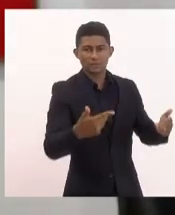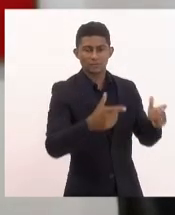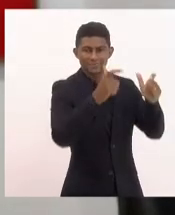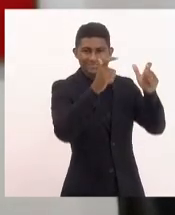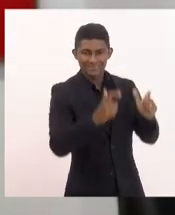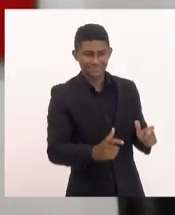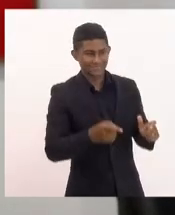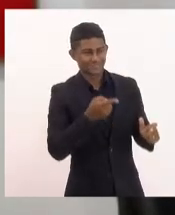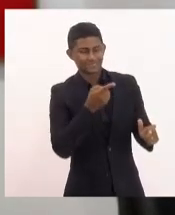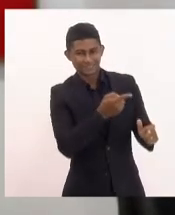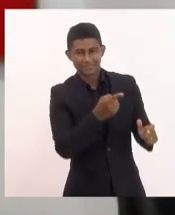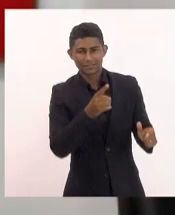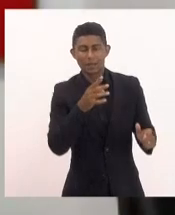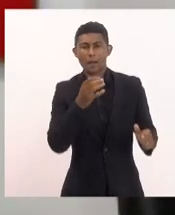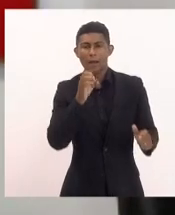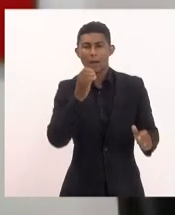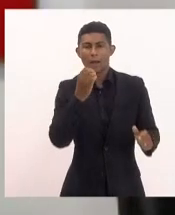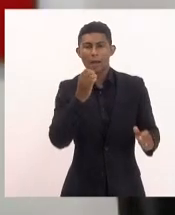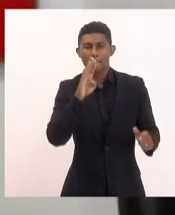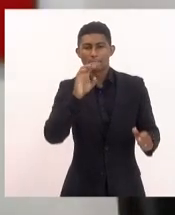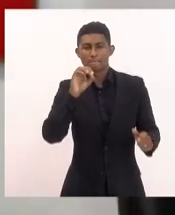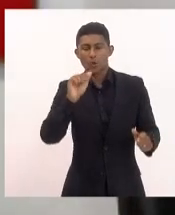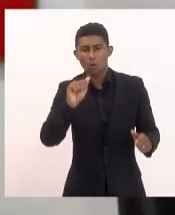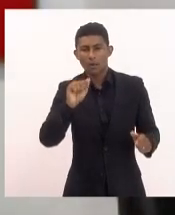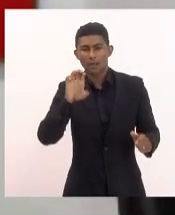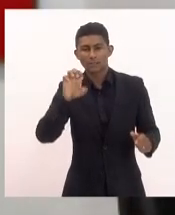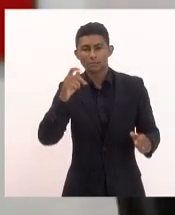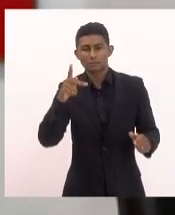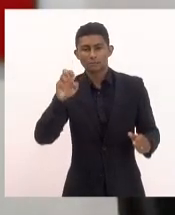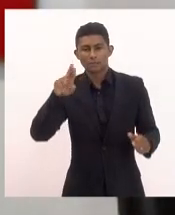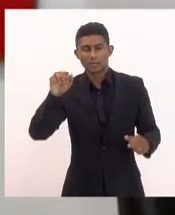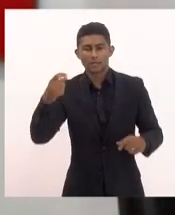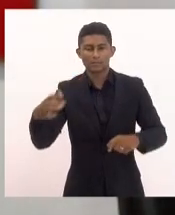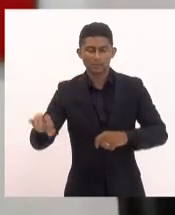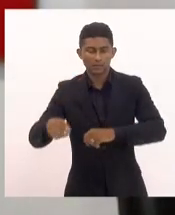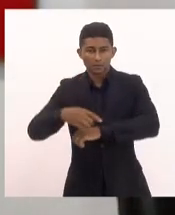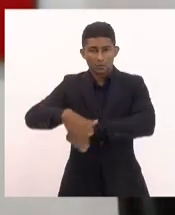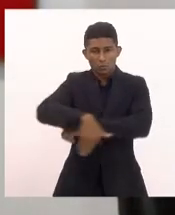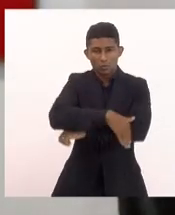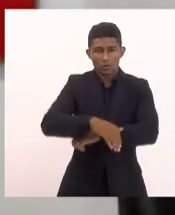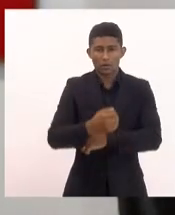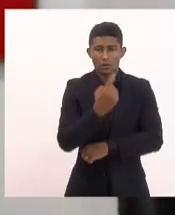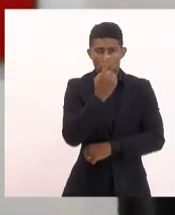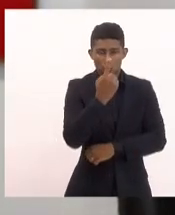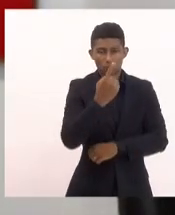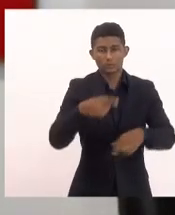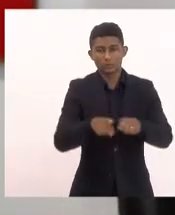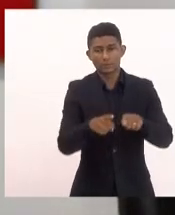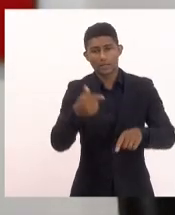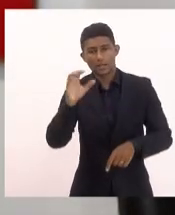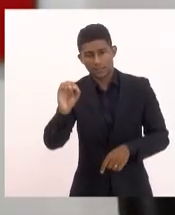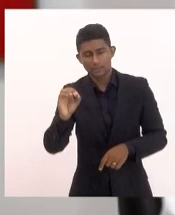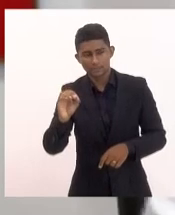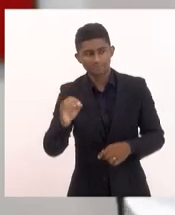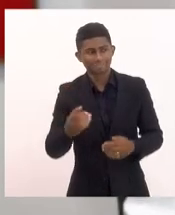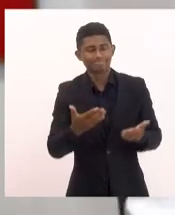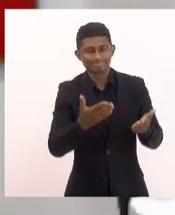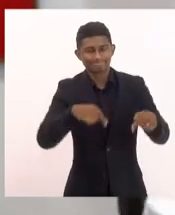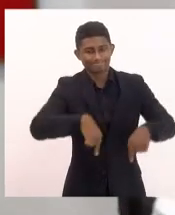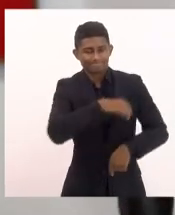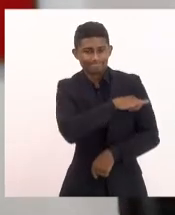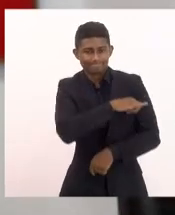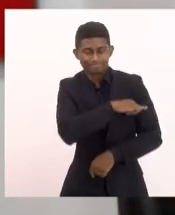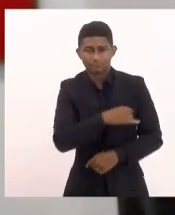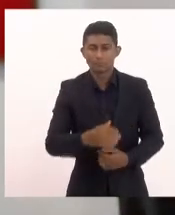do loteamento Boa Esperança, ruas 1, 10... no bairro Santa Cruz, no município do Rio de Janeiro. Parecer da Comissão de